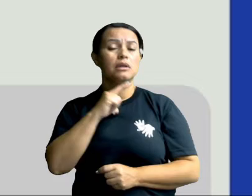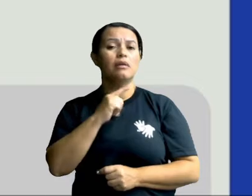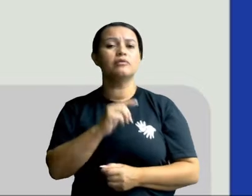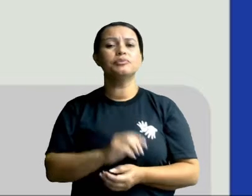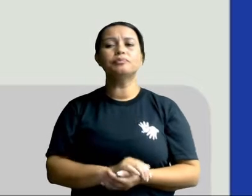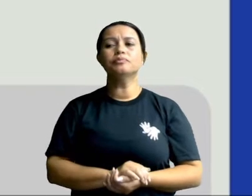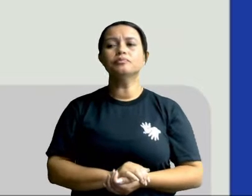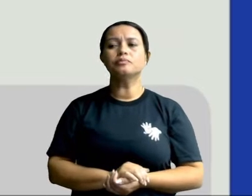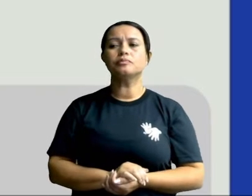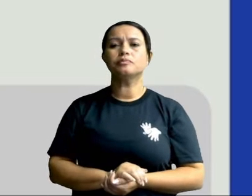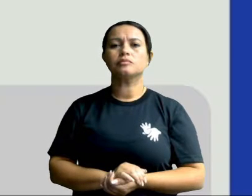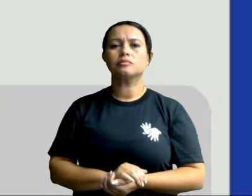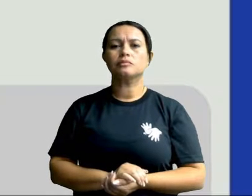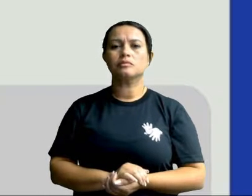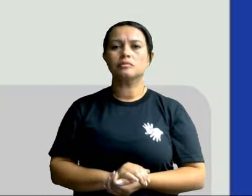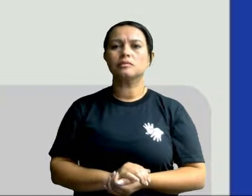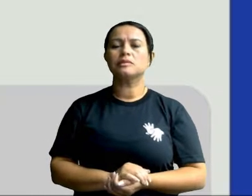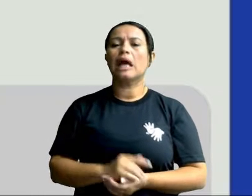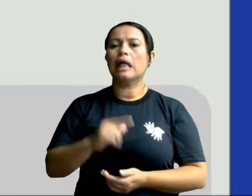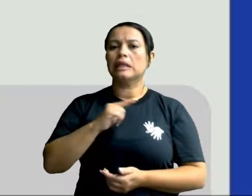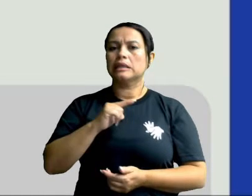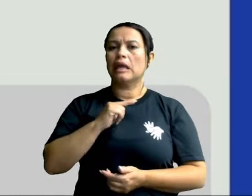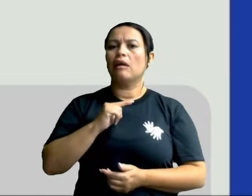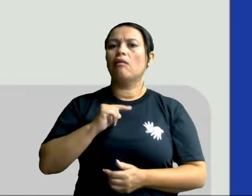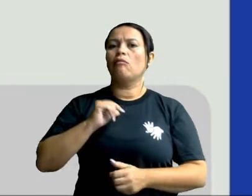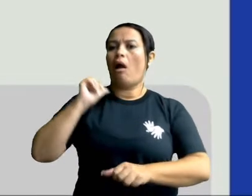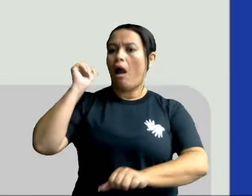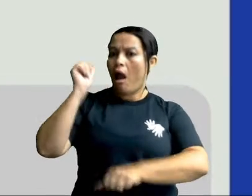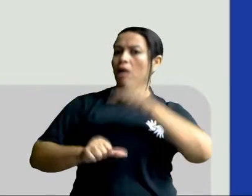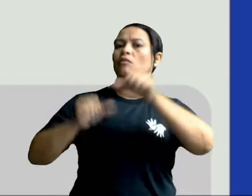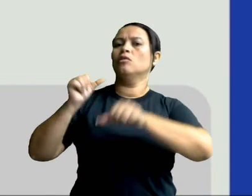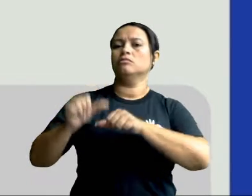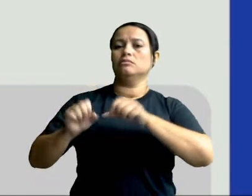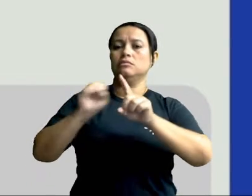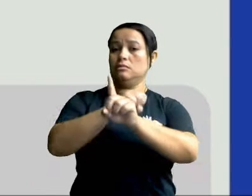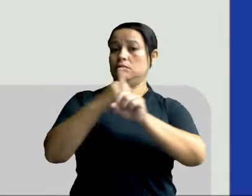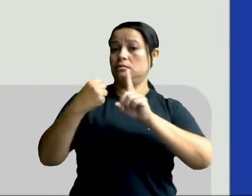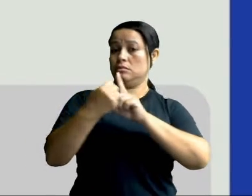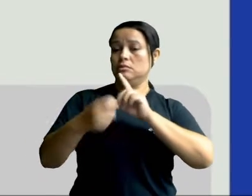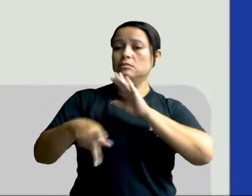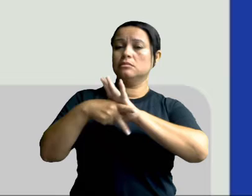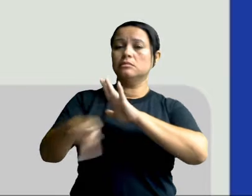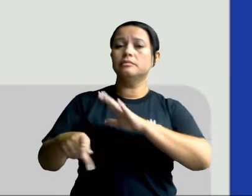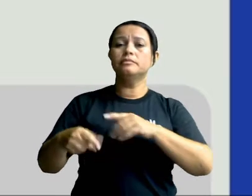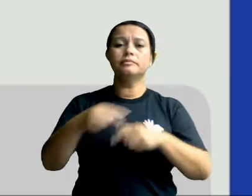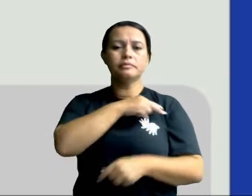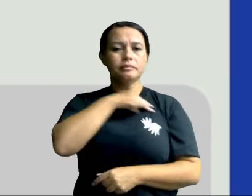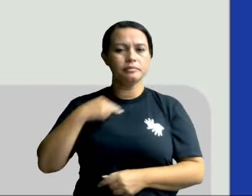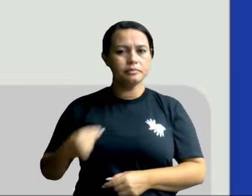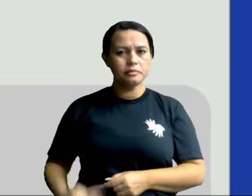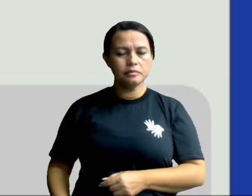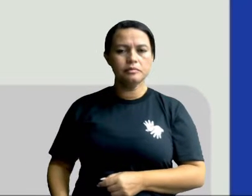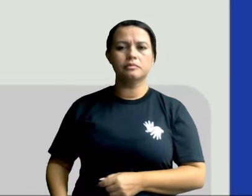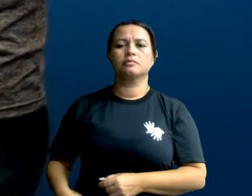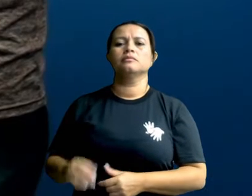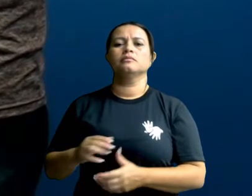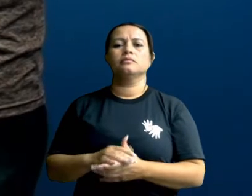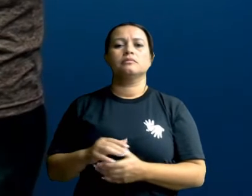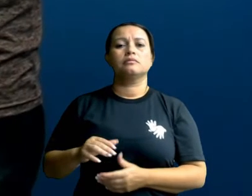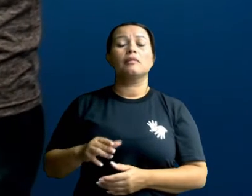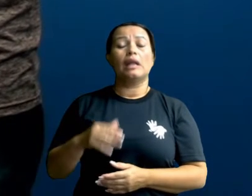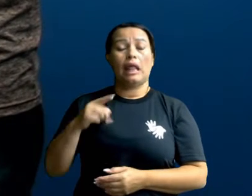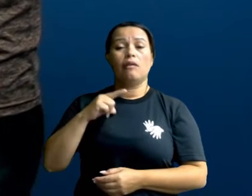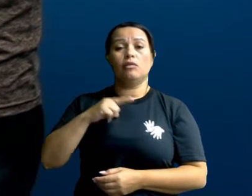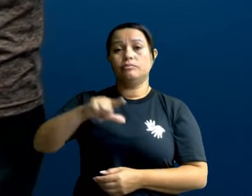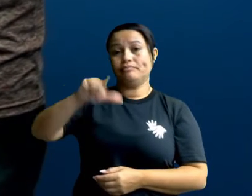houve a grande revolução socialista na China e a tomada de poder por Mao Tse-tung, né,